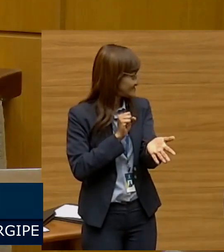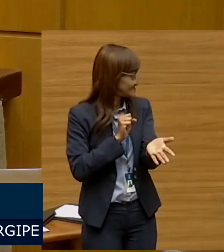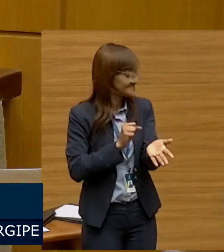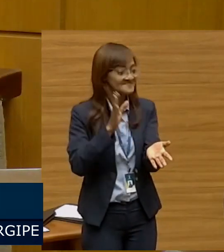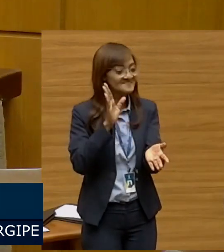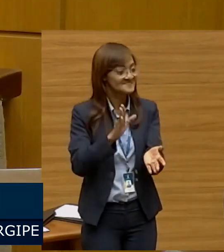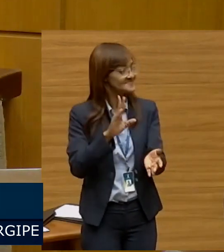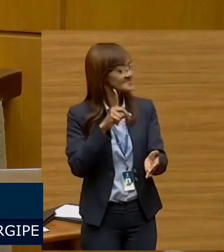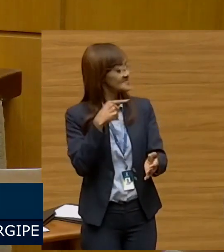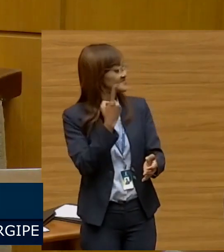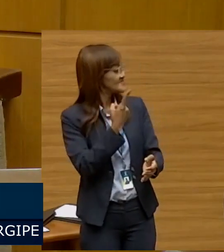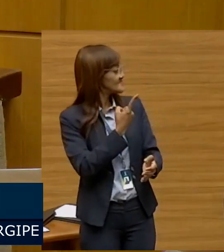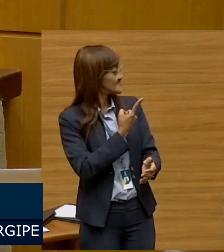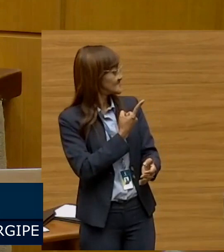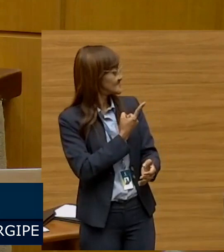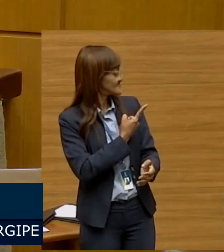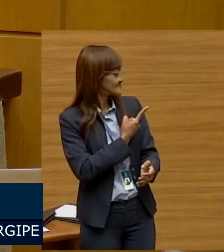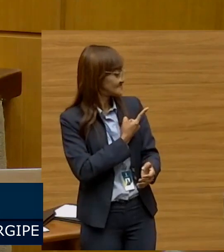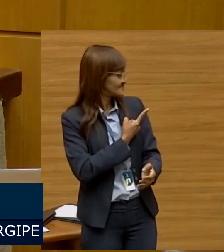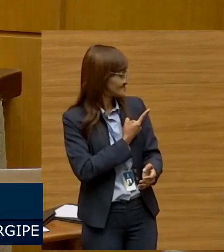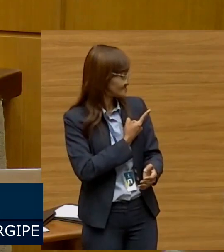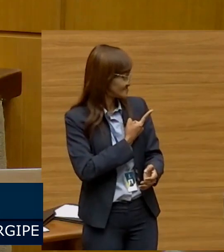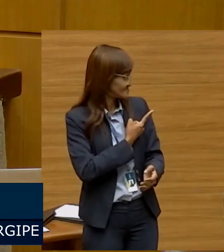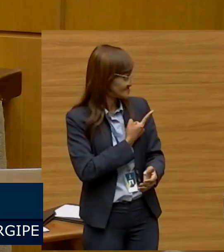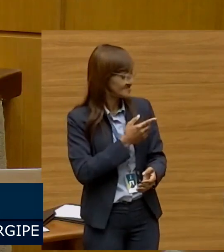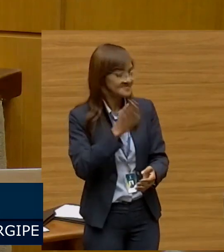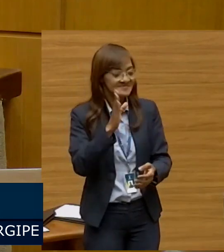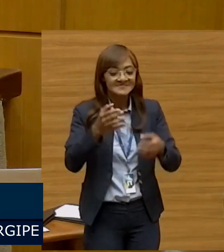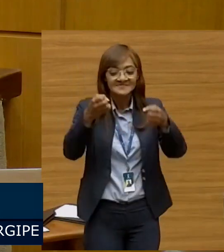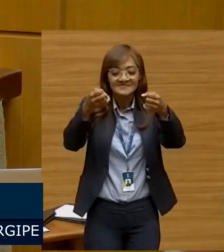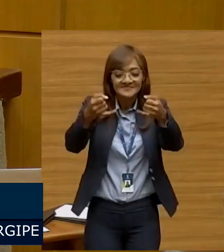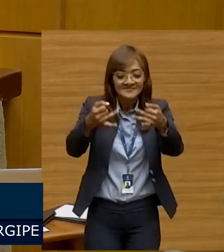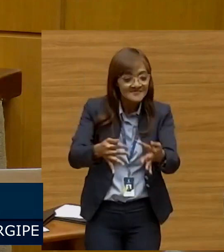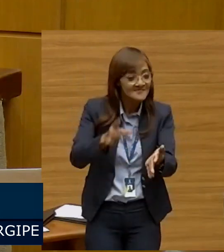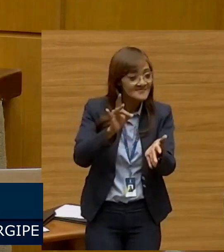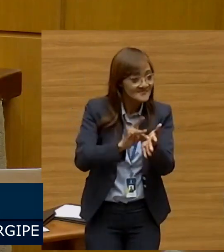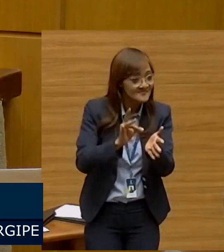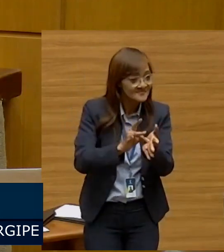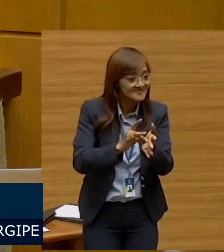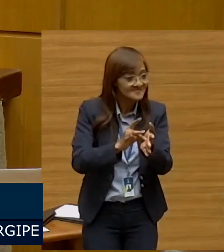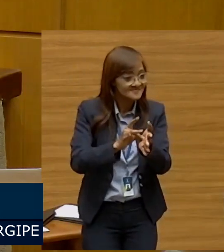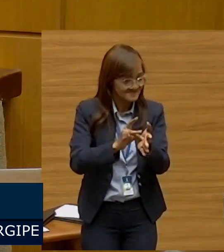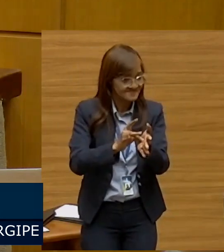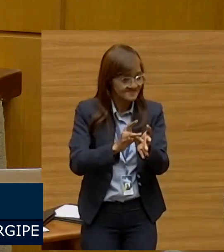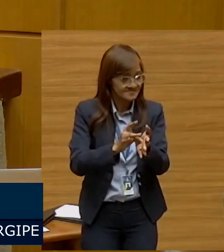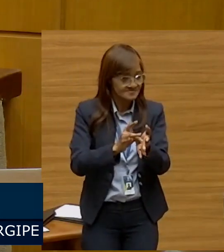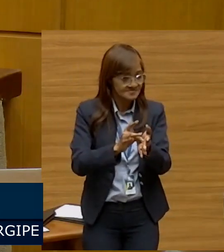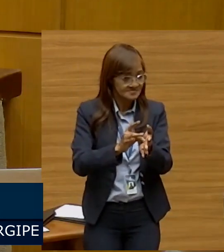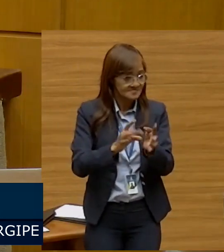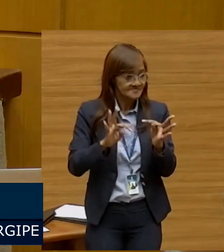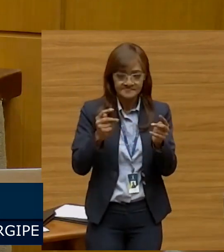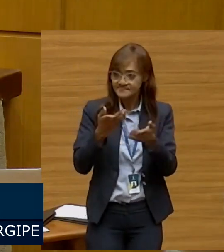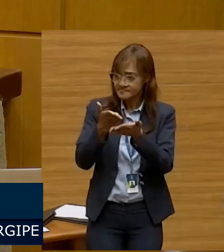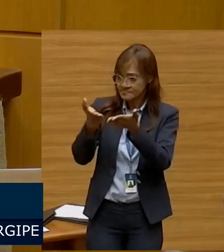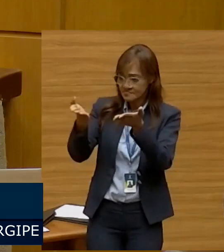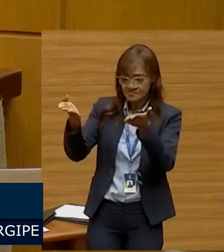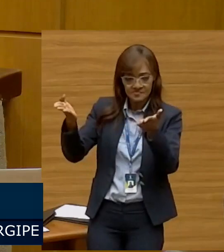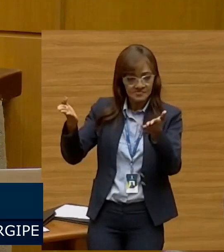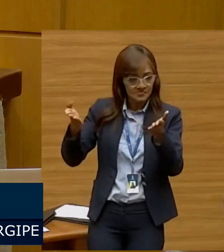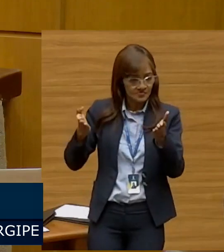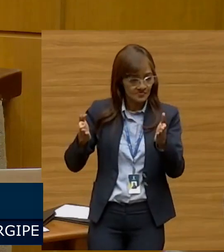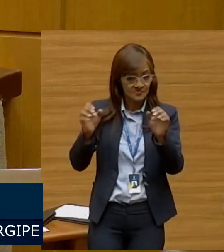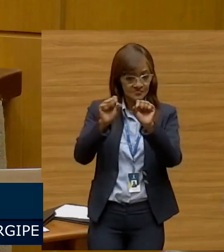sintetizando o que a gente conseguiu trazer enquanto mesmo demanda desse público, né, na área